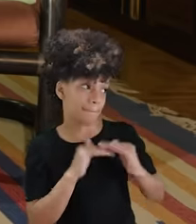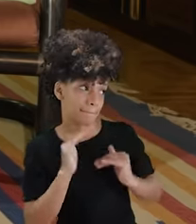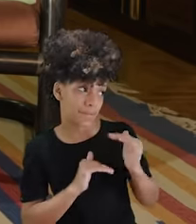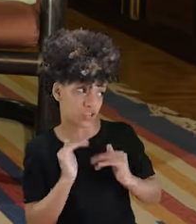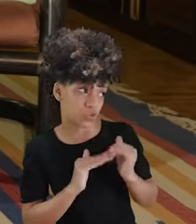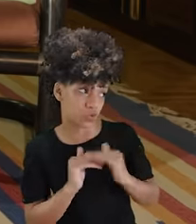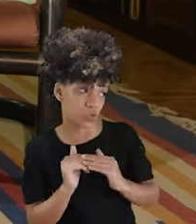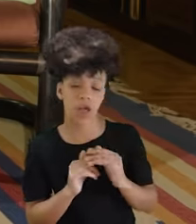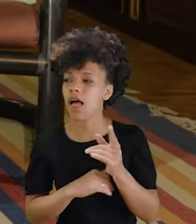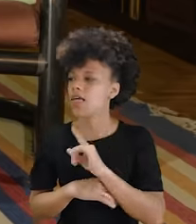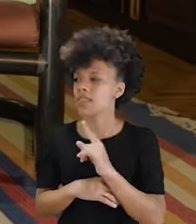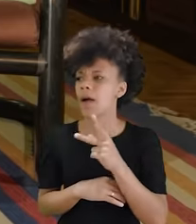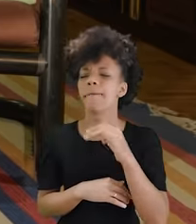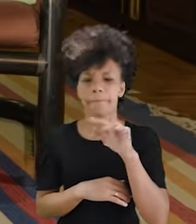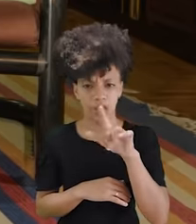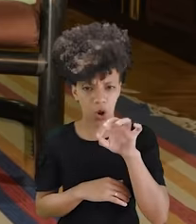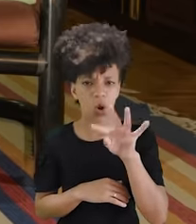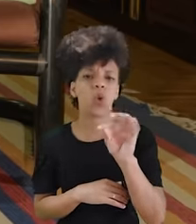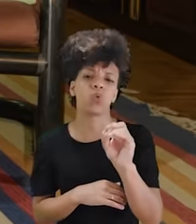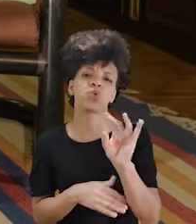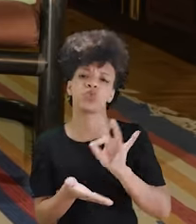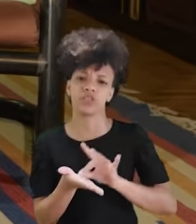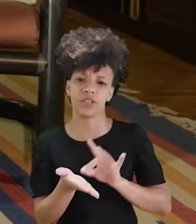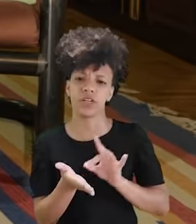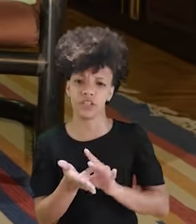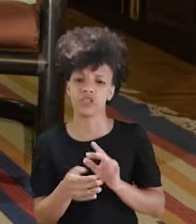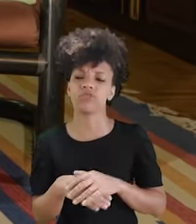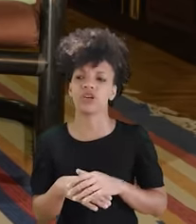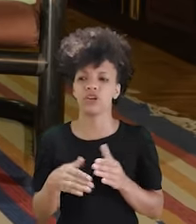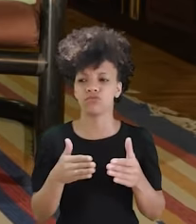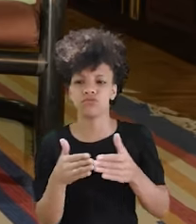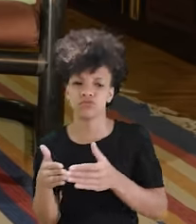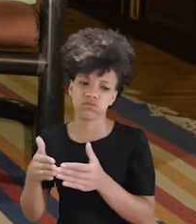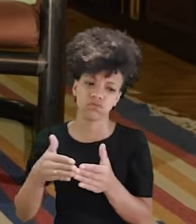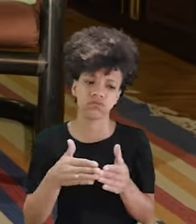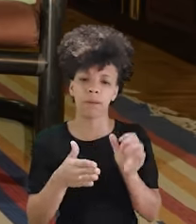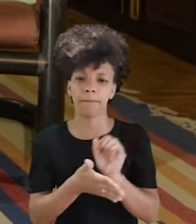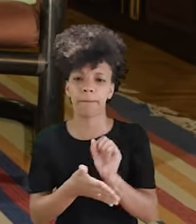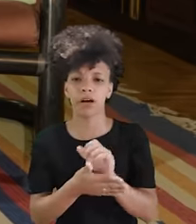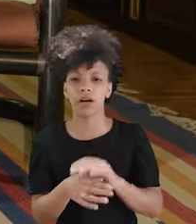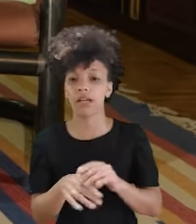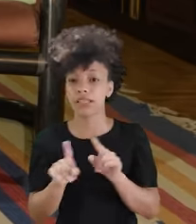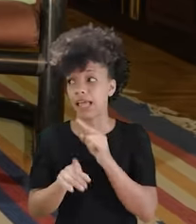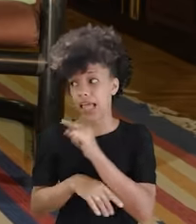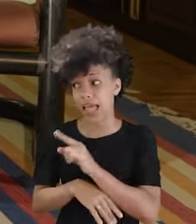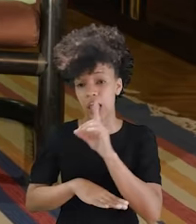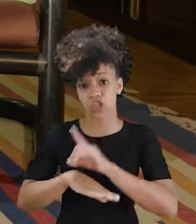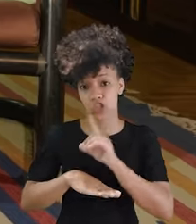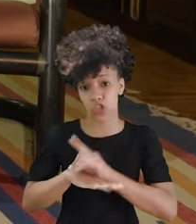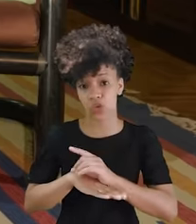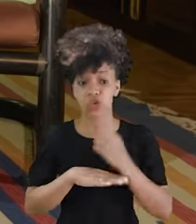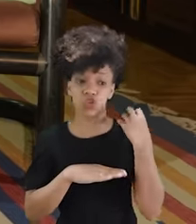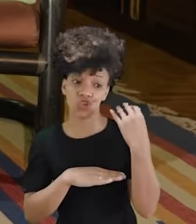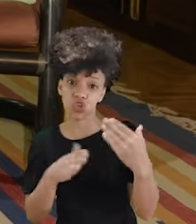vira da buzina Claro que ela é diretora de Cruzeiro e não do Cruzeiro que se não pode ter reclamações desde que eu sou